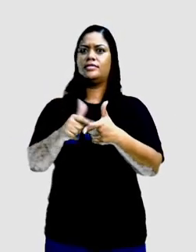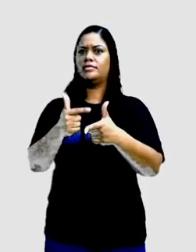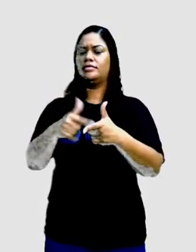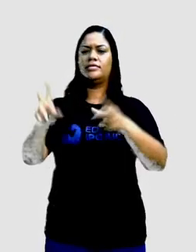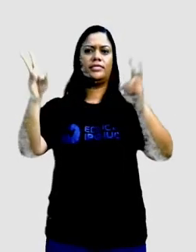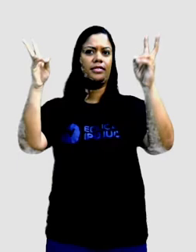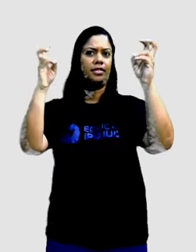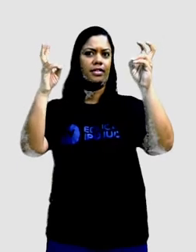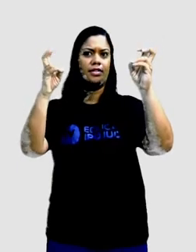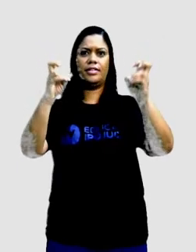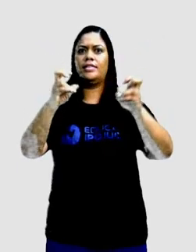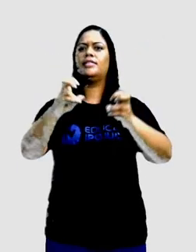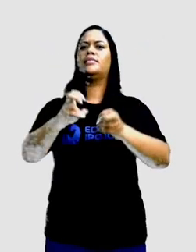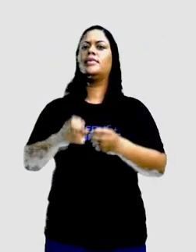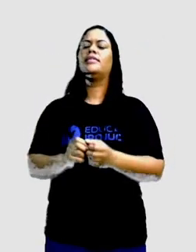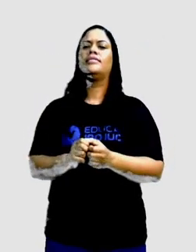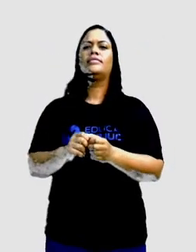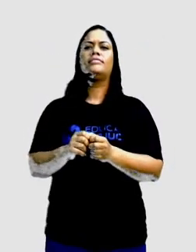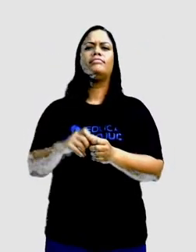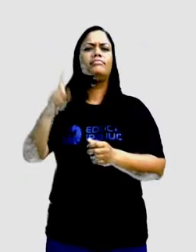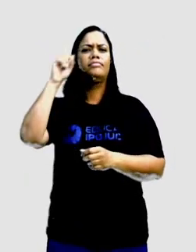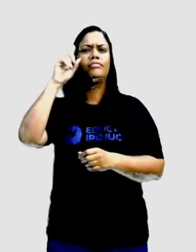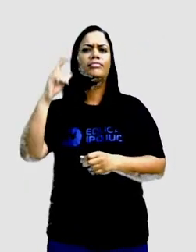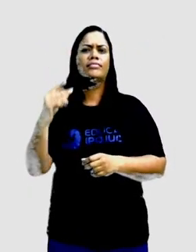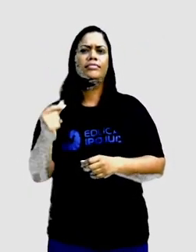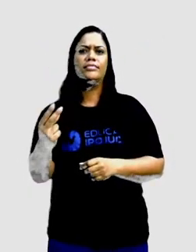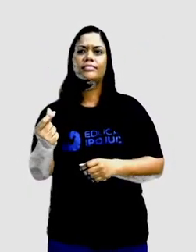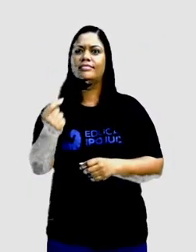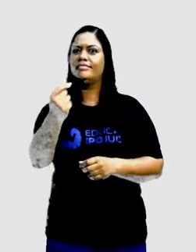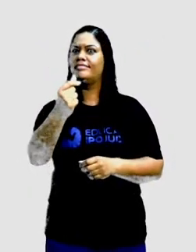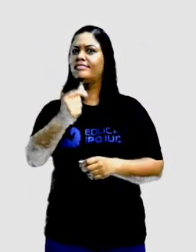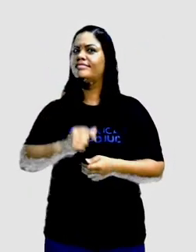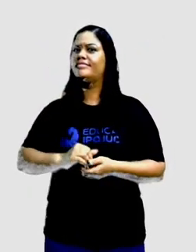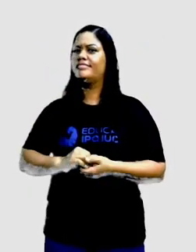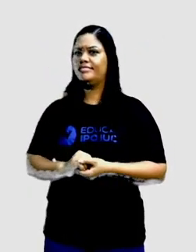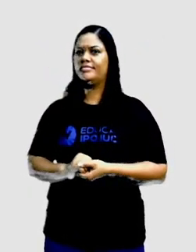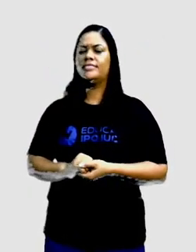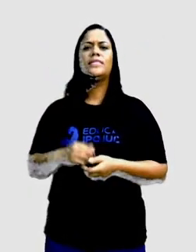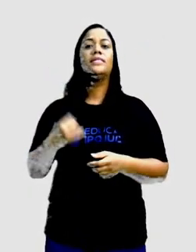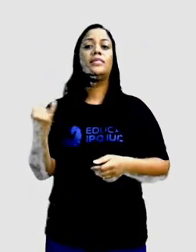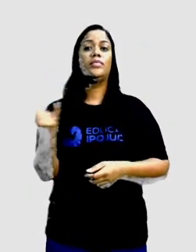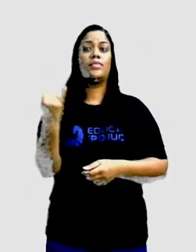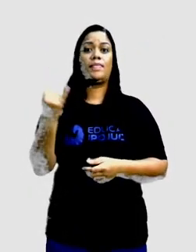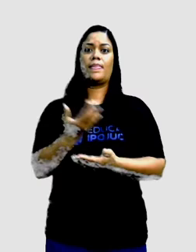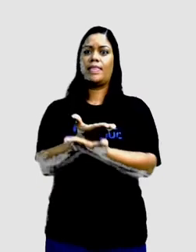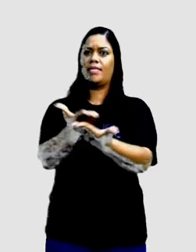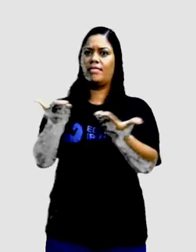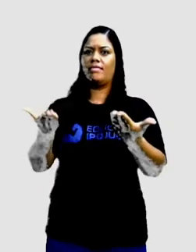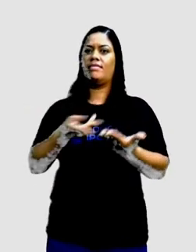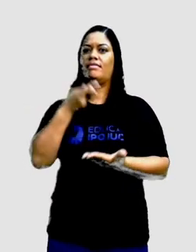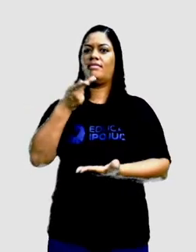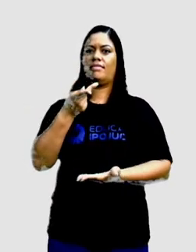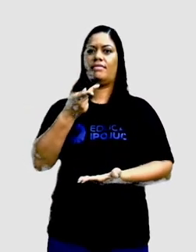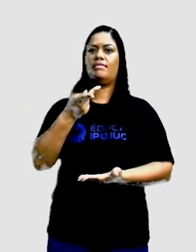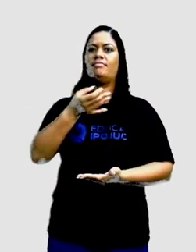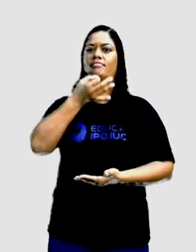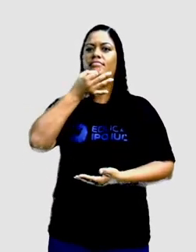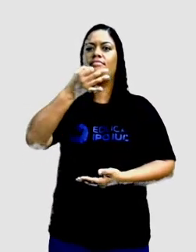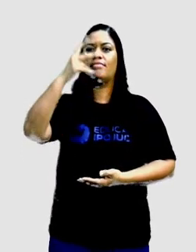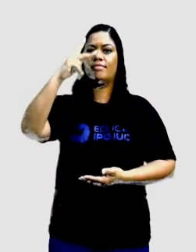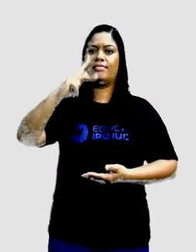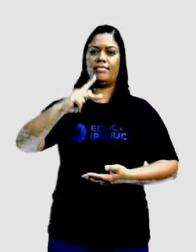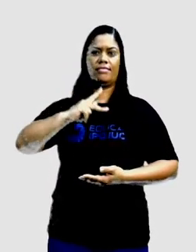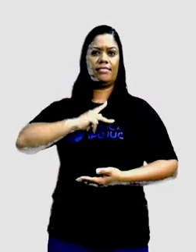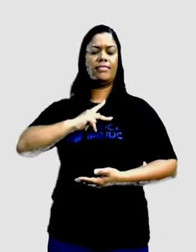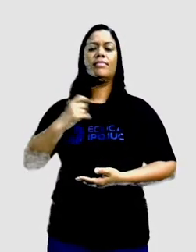temas do cotidiano é importante você se posicionar dizendo seu ponto de vista o que